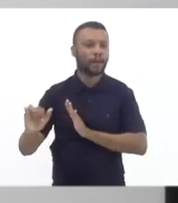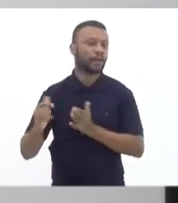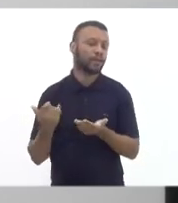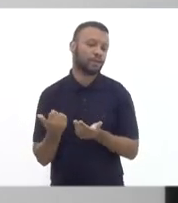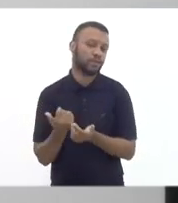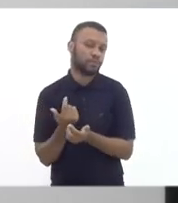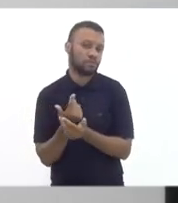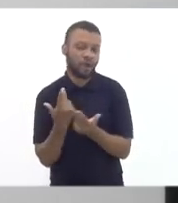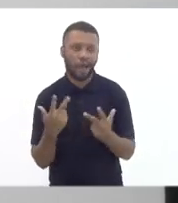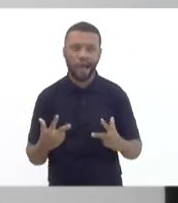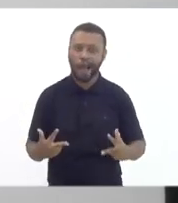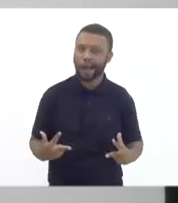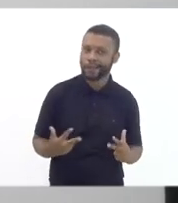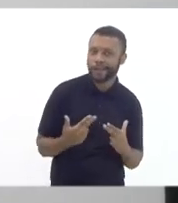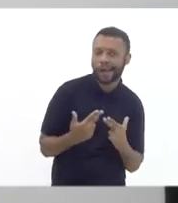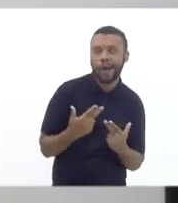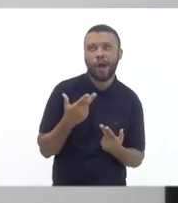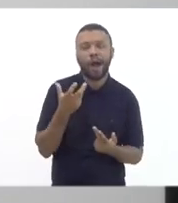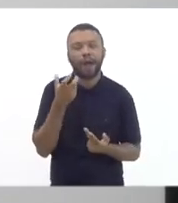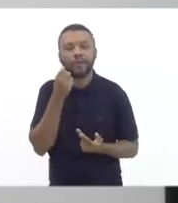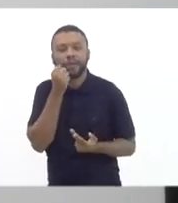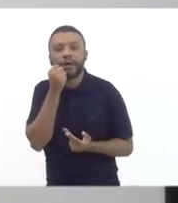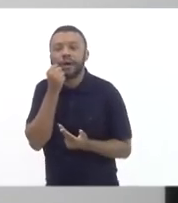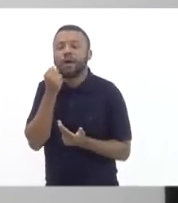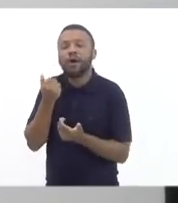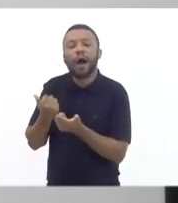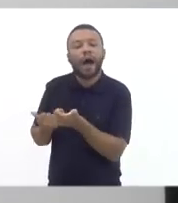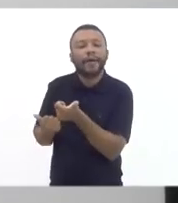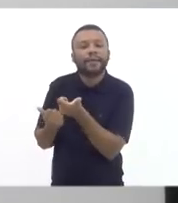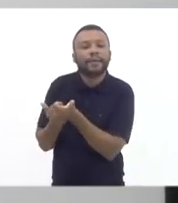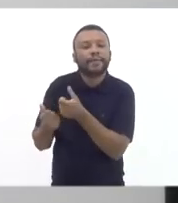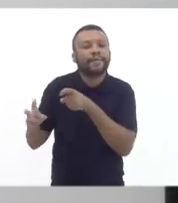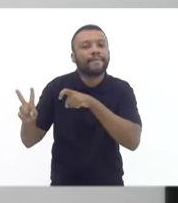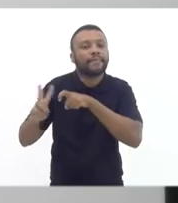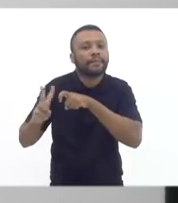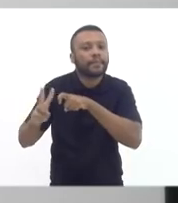para castração, adoção, assistência veterinária e tal.